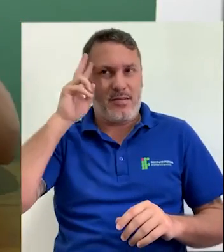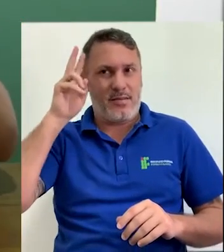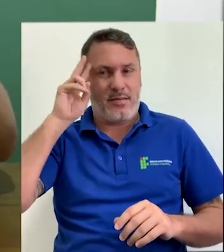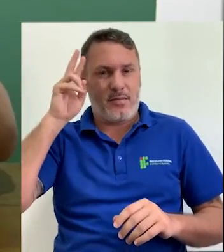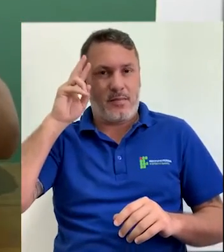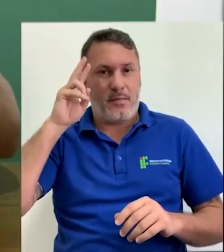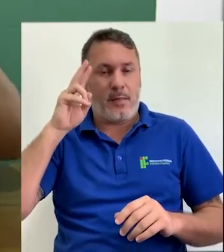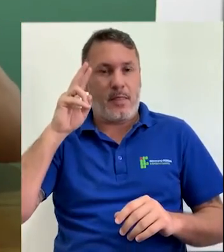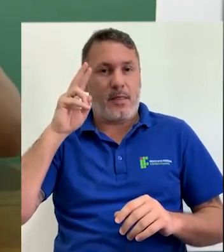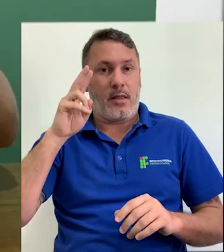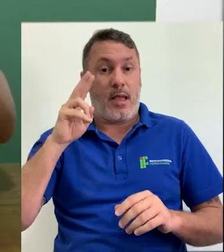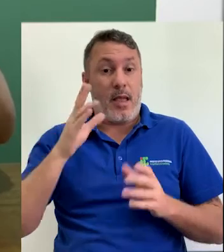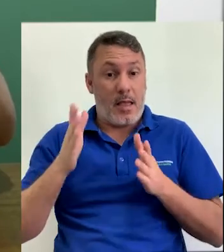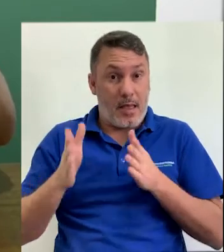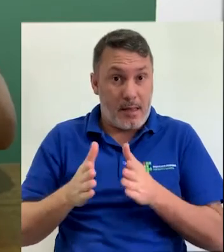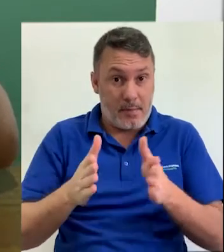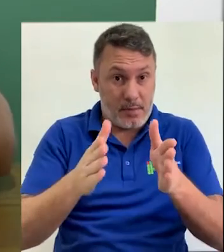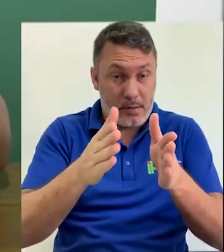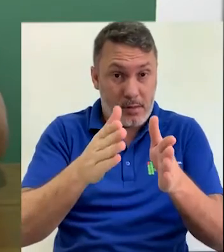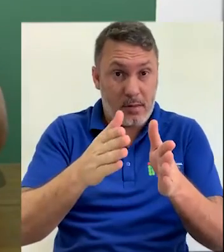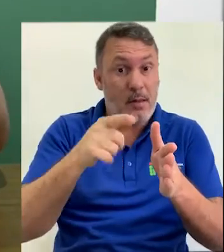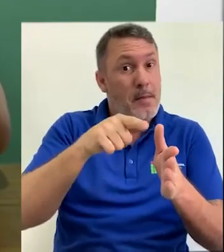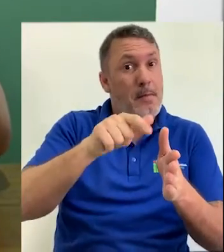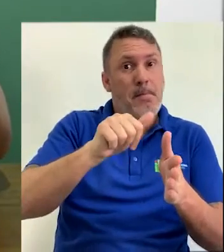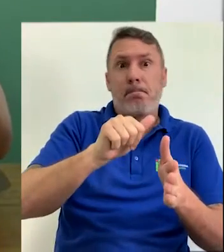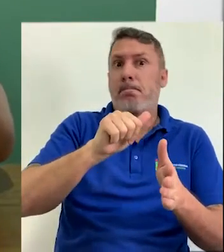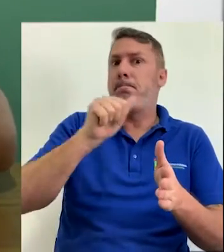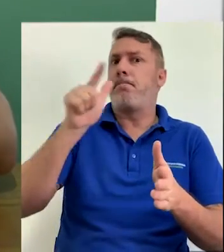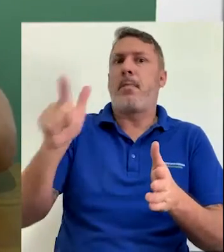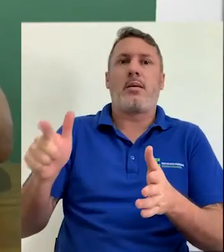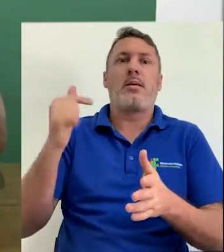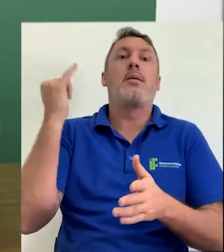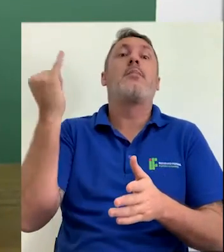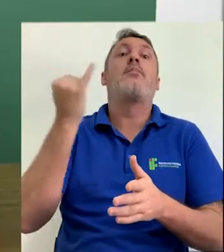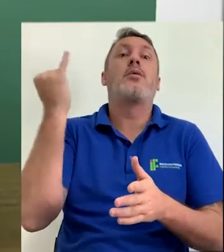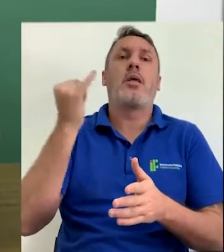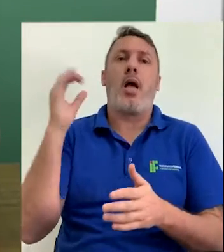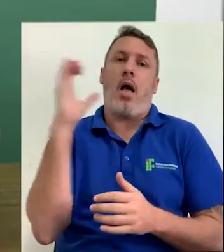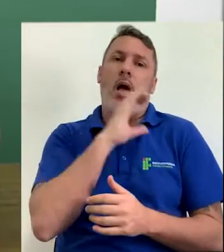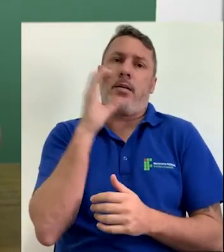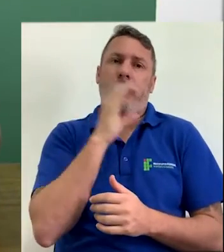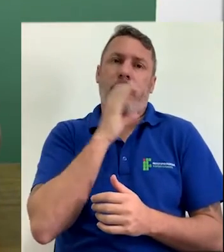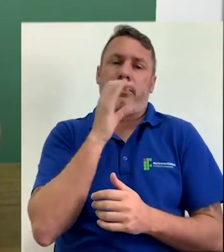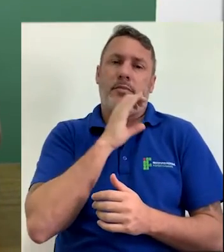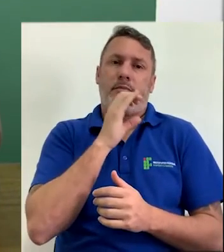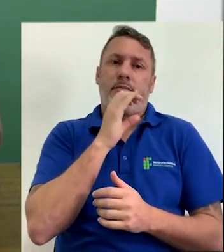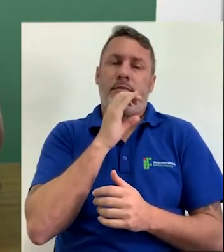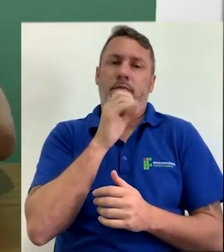A direção, muitas vezes, é mais importante que a velocidade.